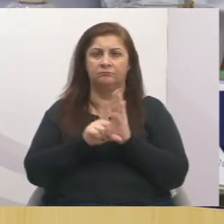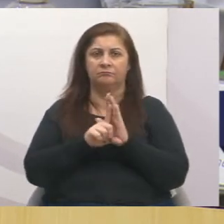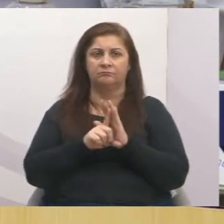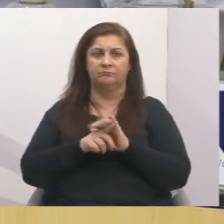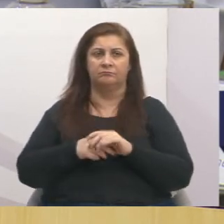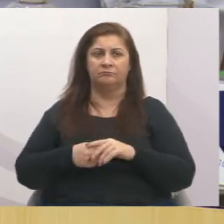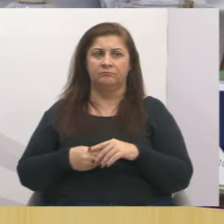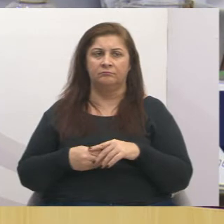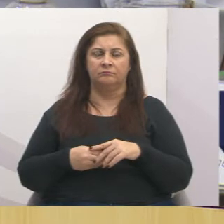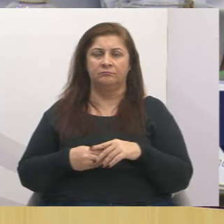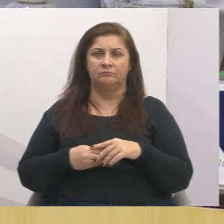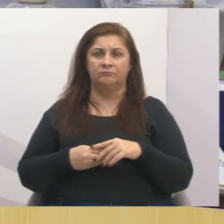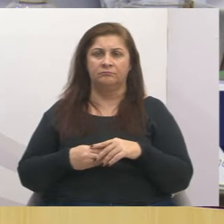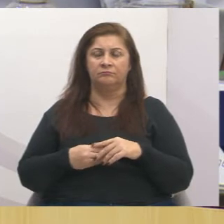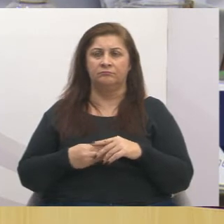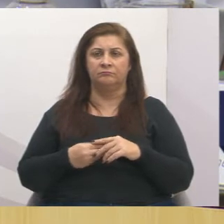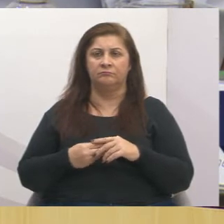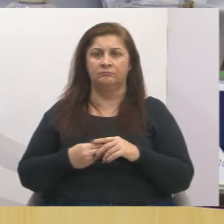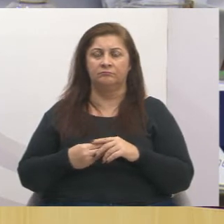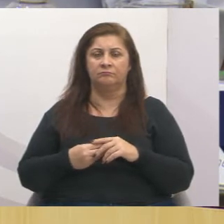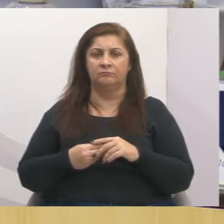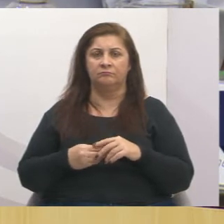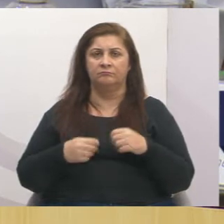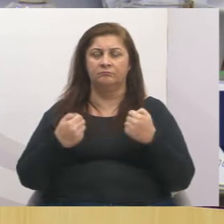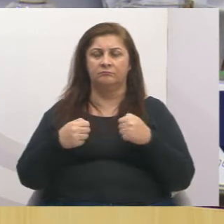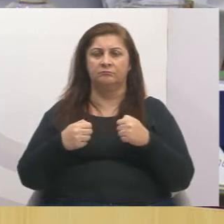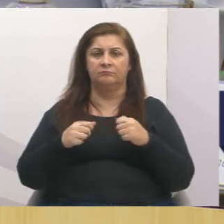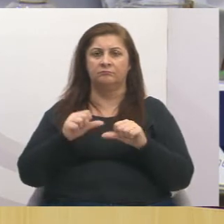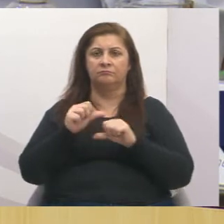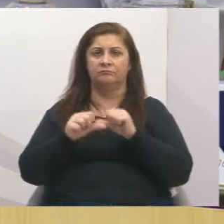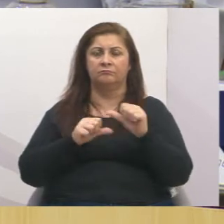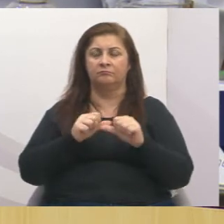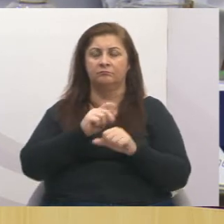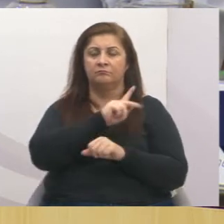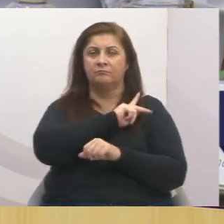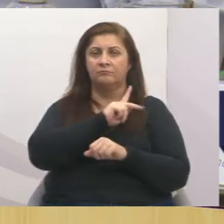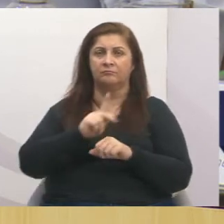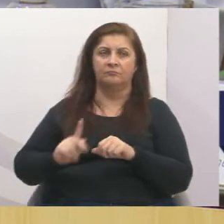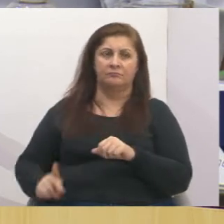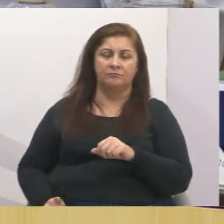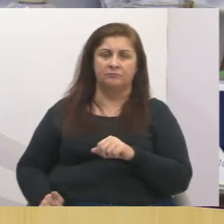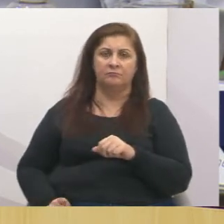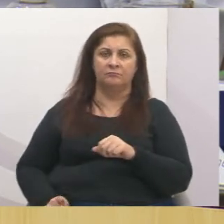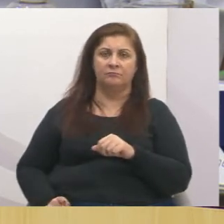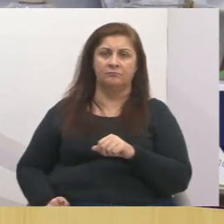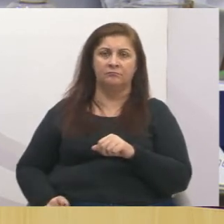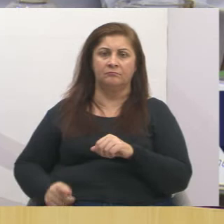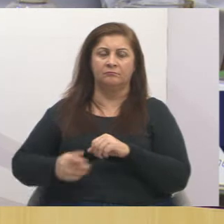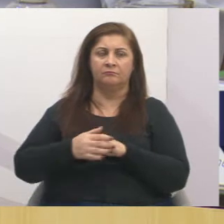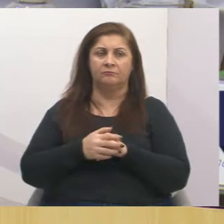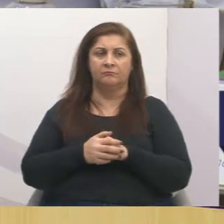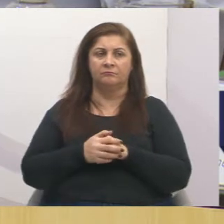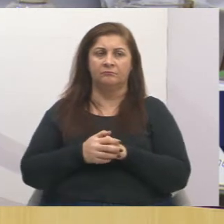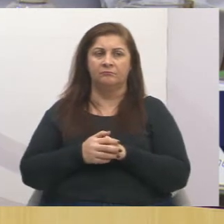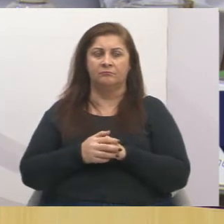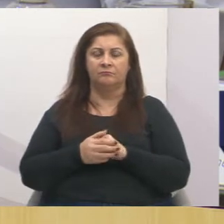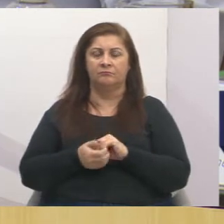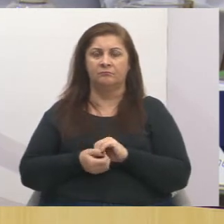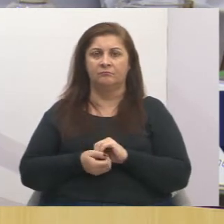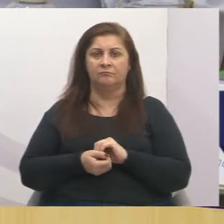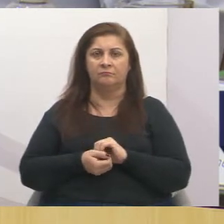que fez esse arroxo, e tem que mudar lá, para poder descer para os municípios e acabar com isso aqui embaixo